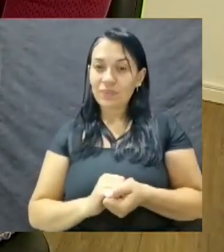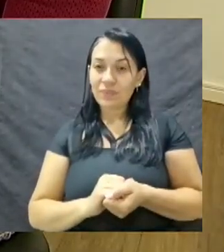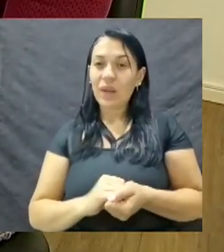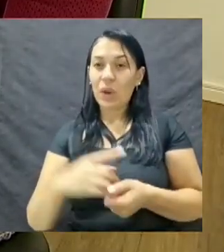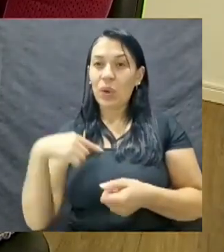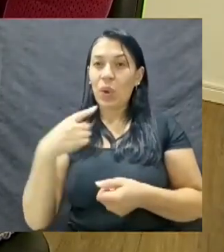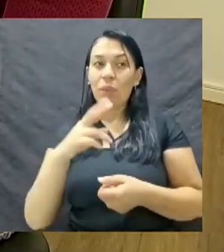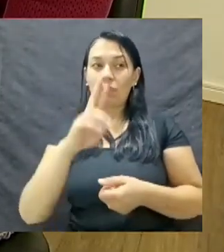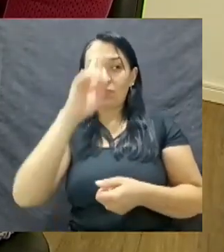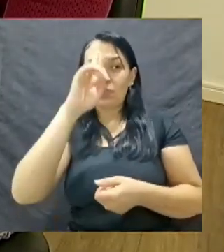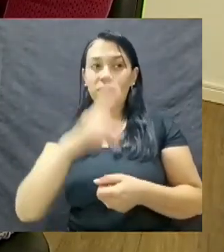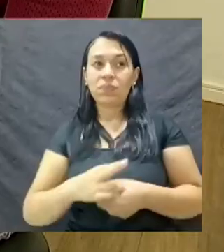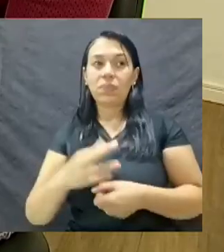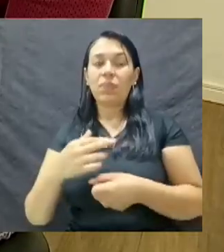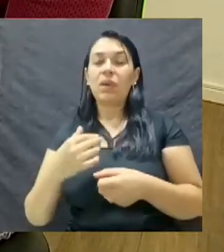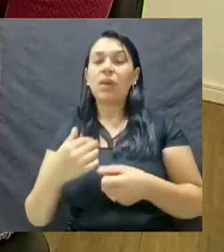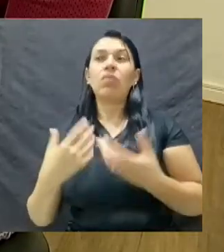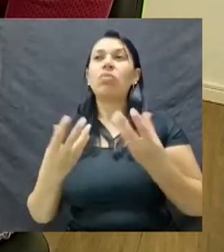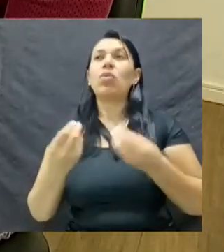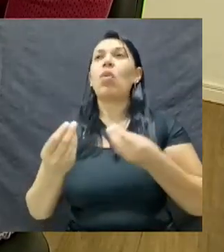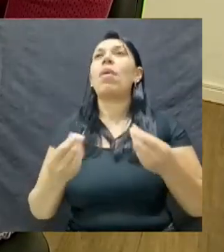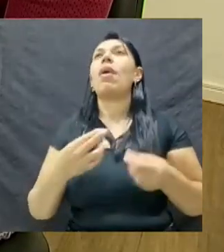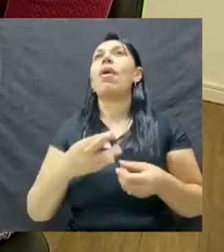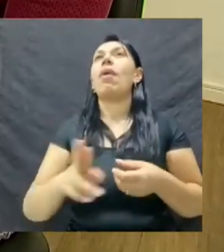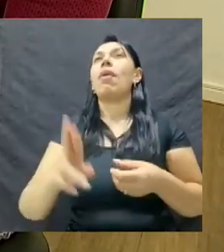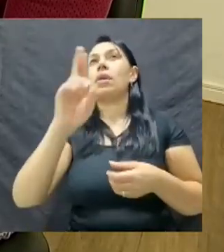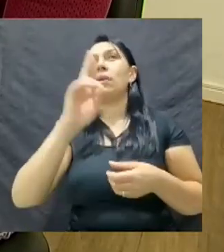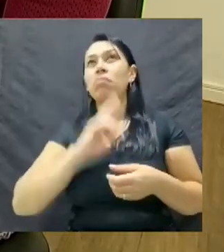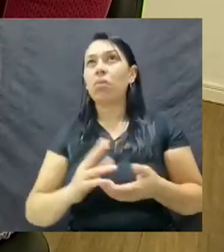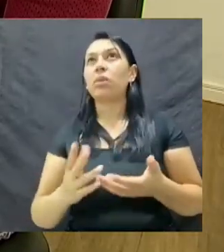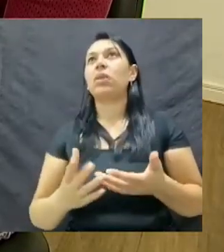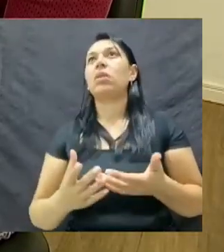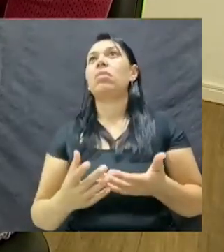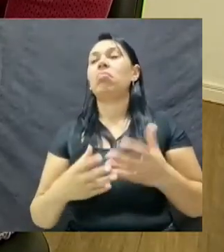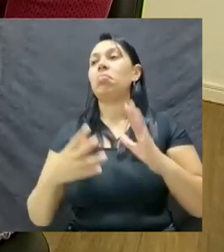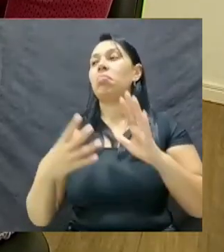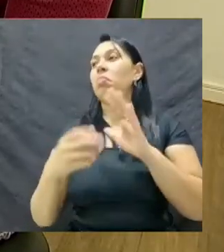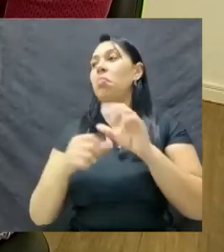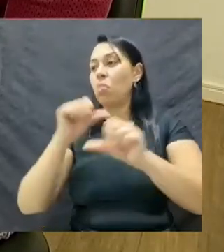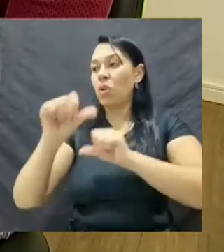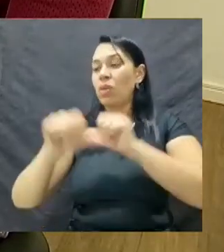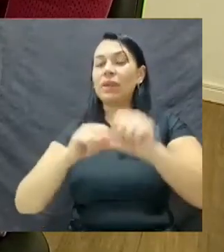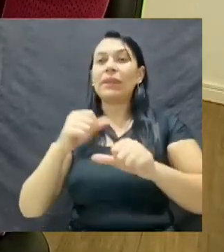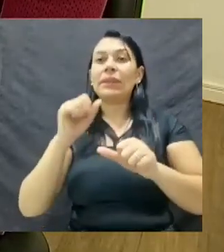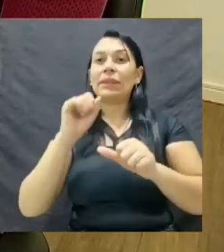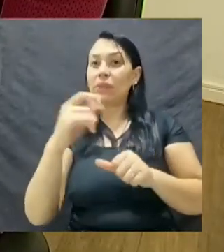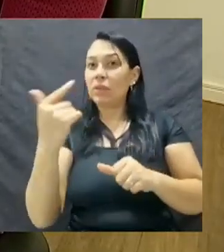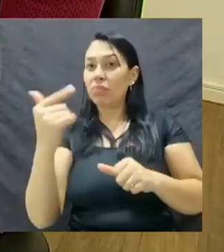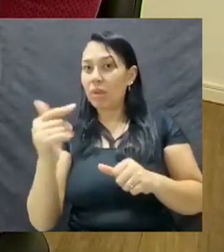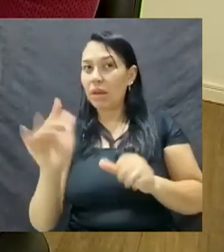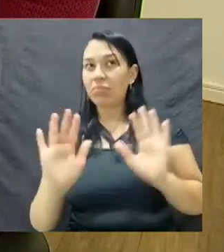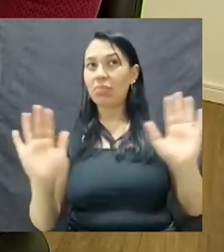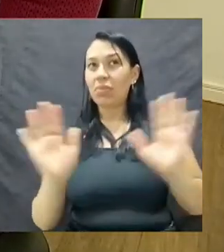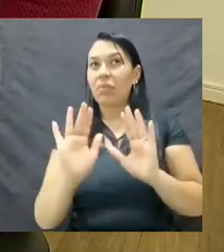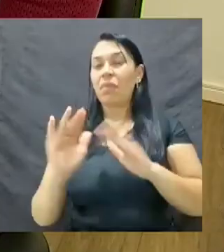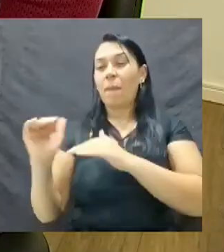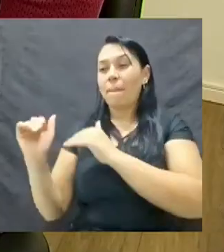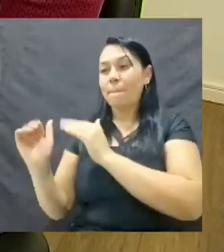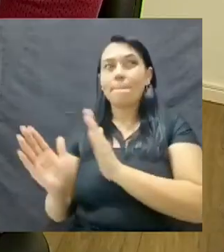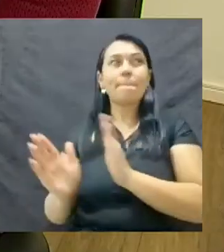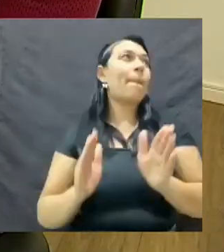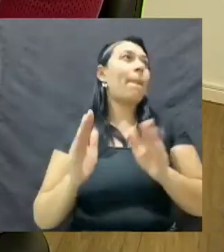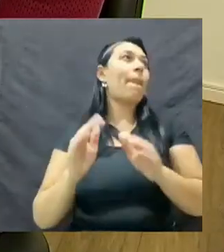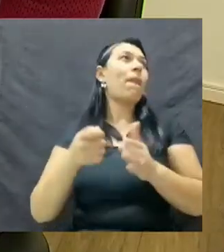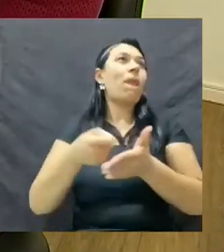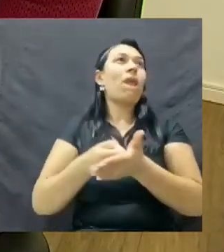você ter um resultado de modernização eficaz se você não passou por um processo de equipe comprometida, de equipe